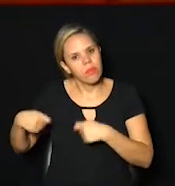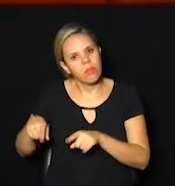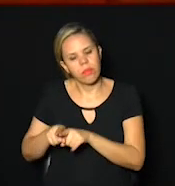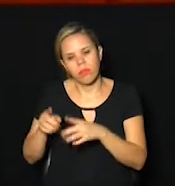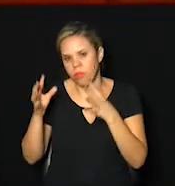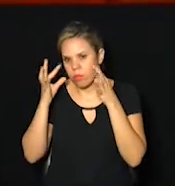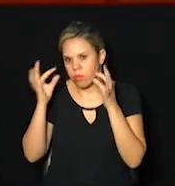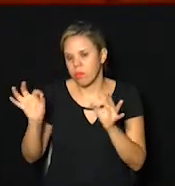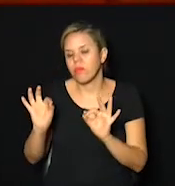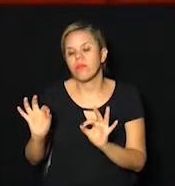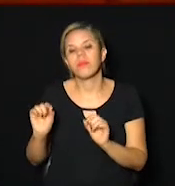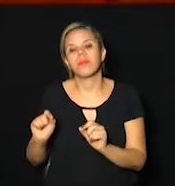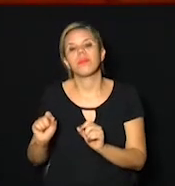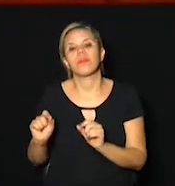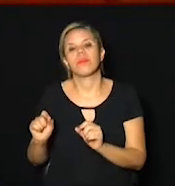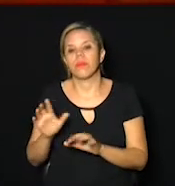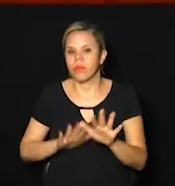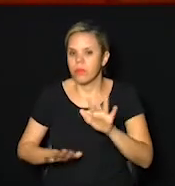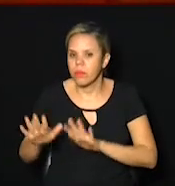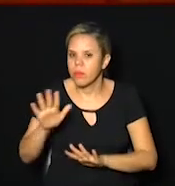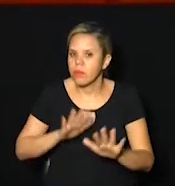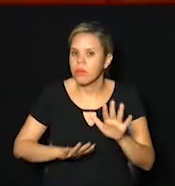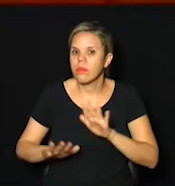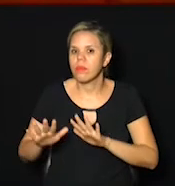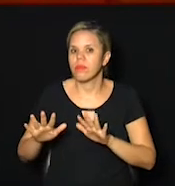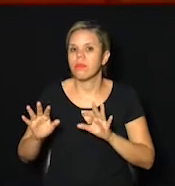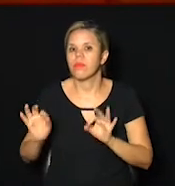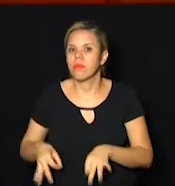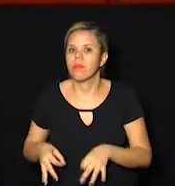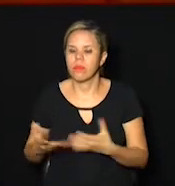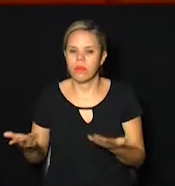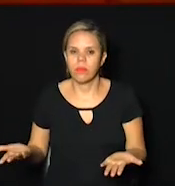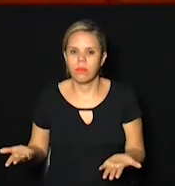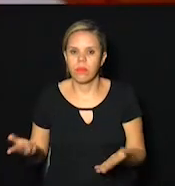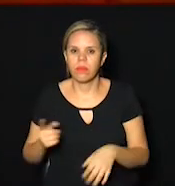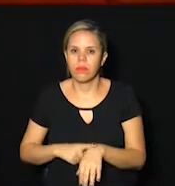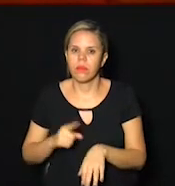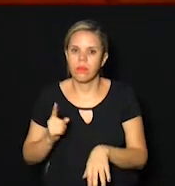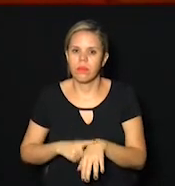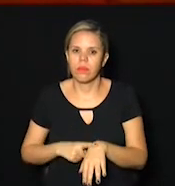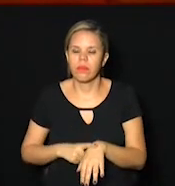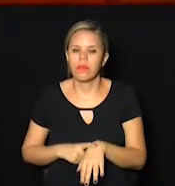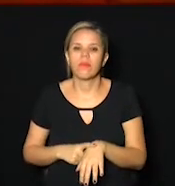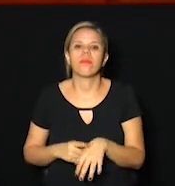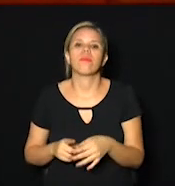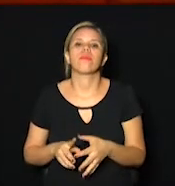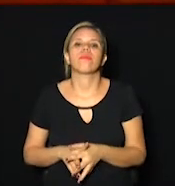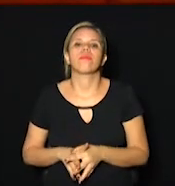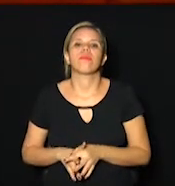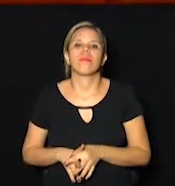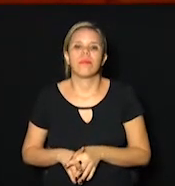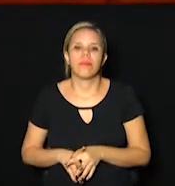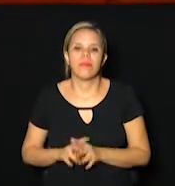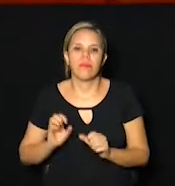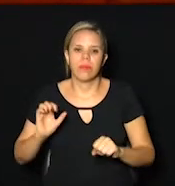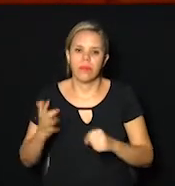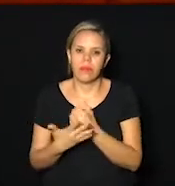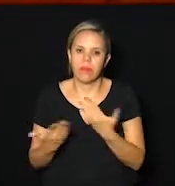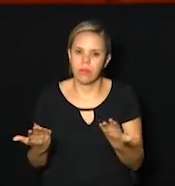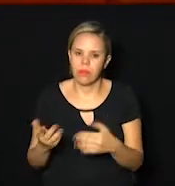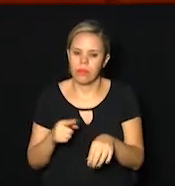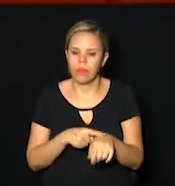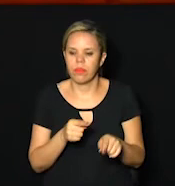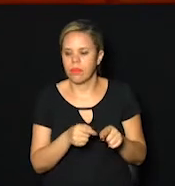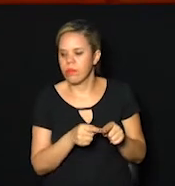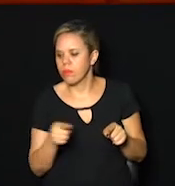no seguinte: cuidado com as certezas. Este é um momento, o momento da Covid-19, é